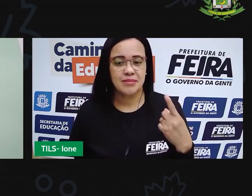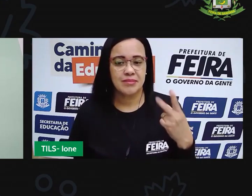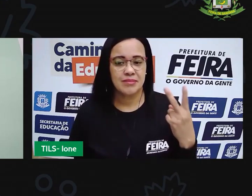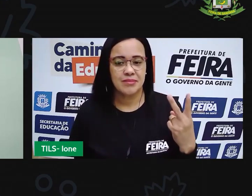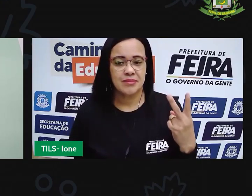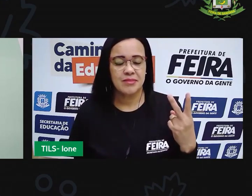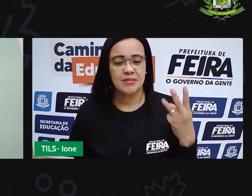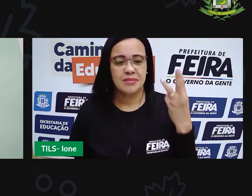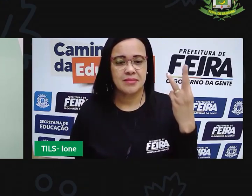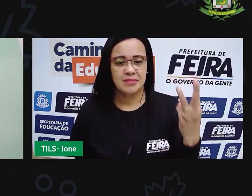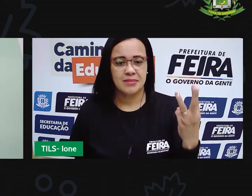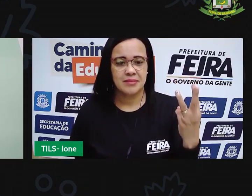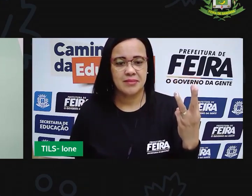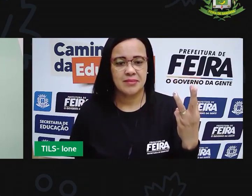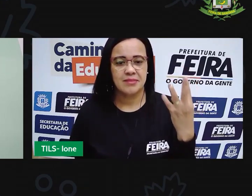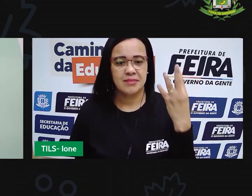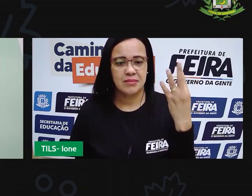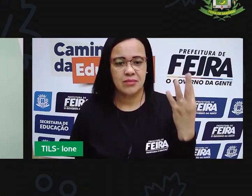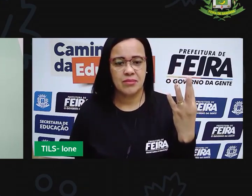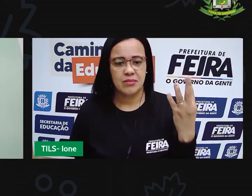ficou.